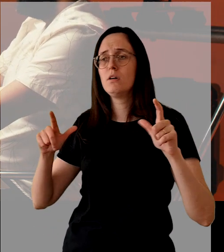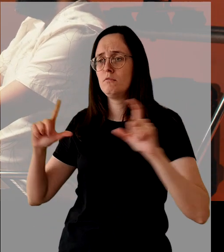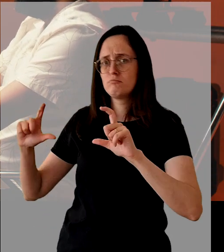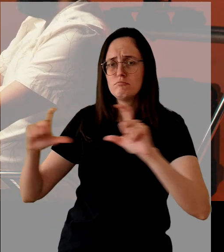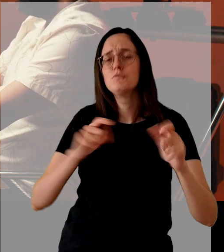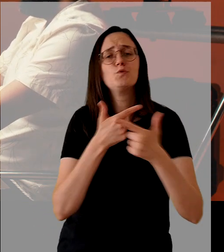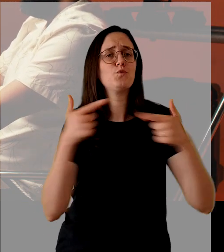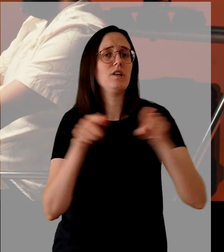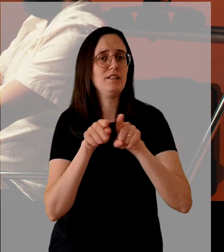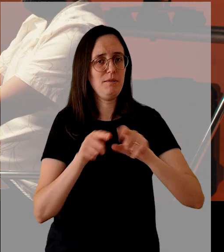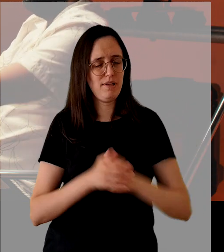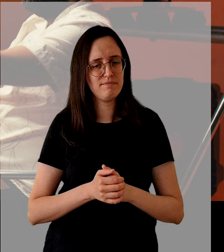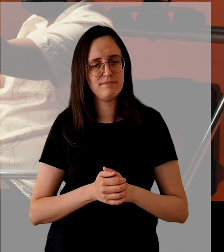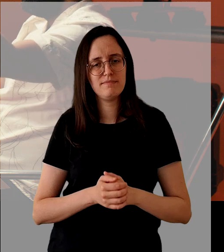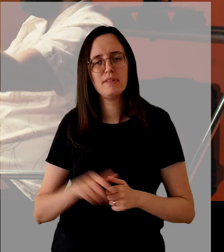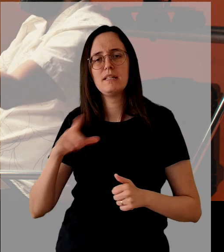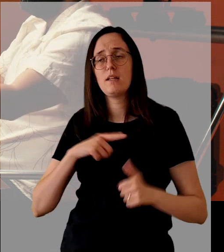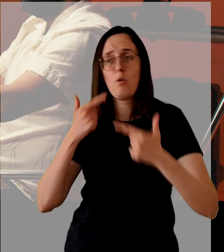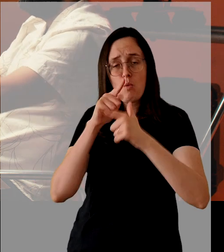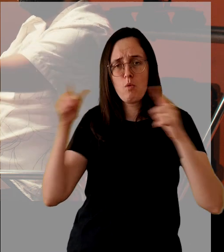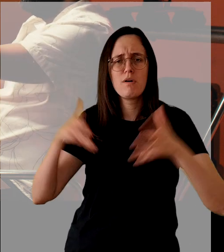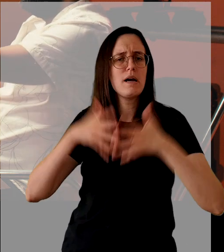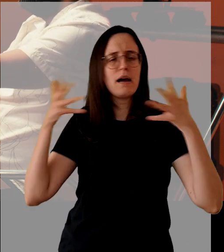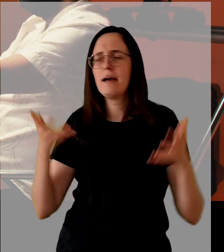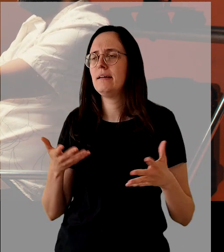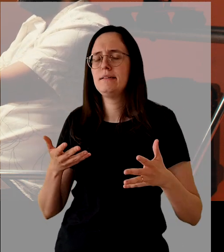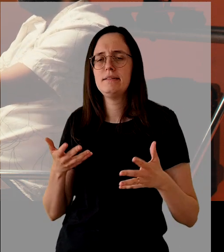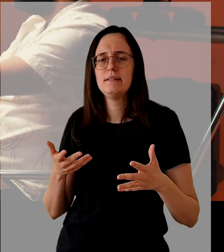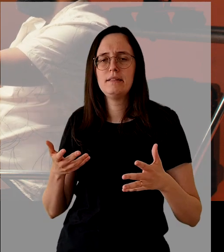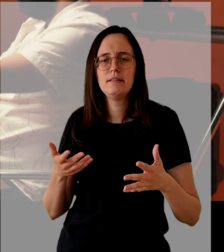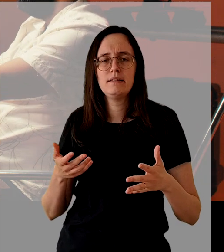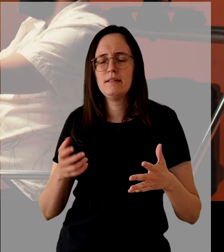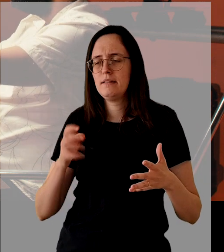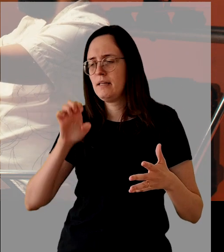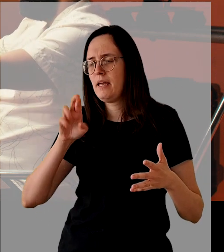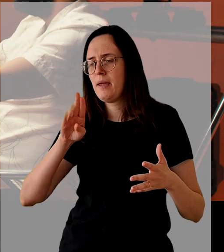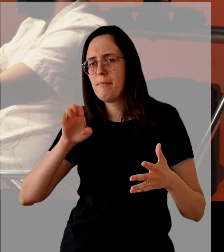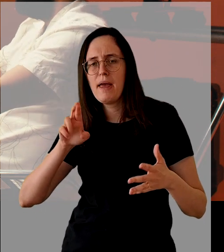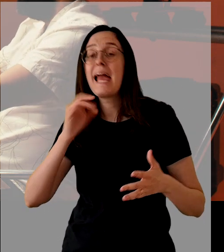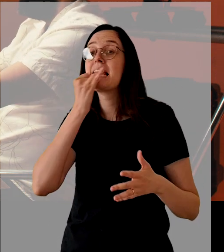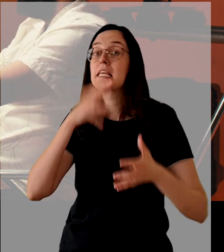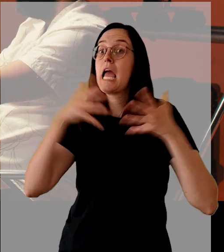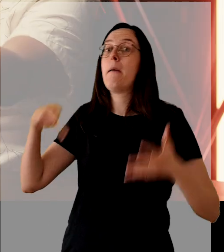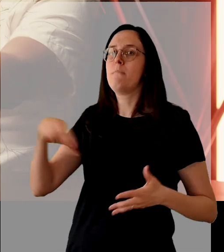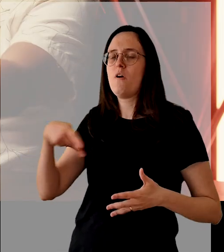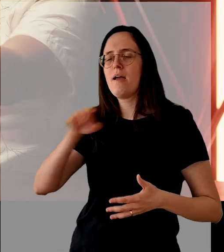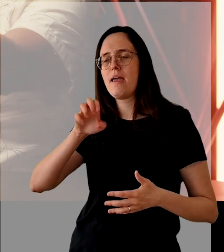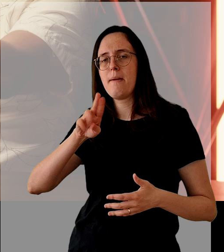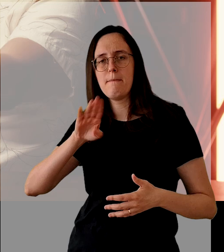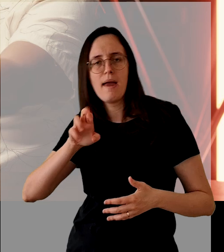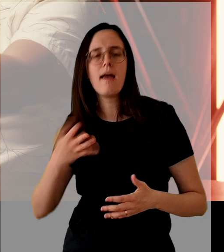tiveram. Se você pensar, grandes fotógrafos que estão por aí, o Eber, grandes professores de fotografia, por exemplo, o